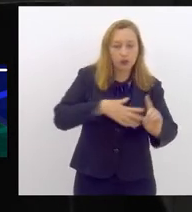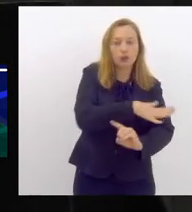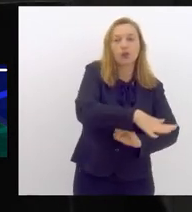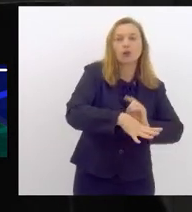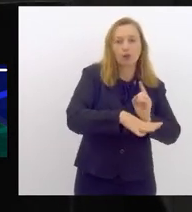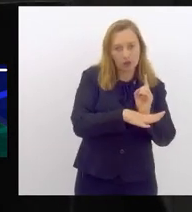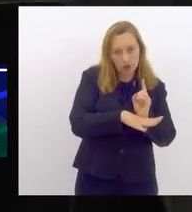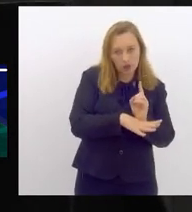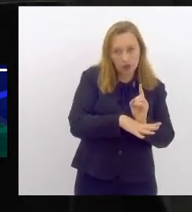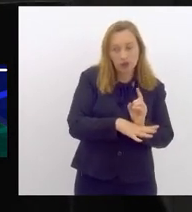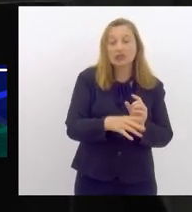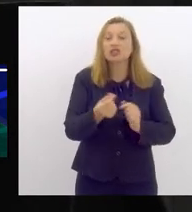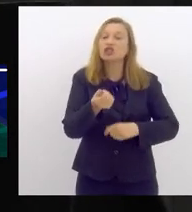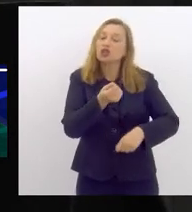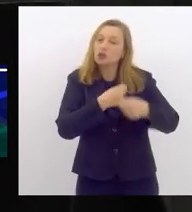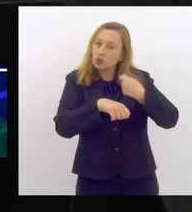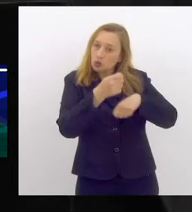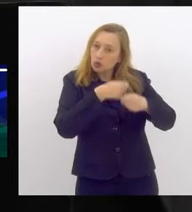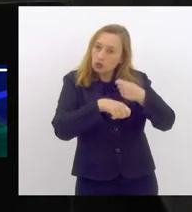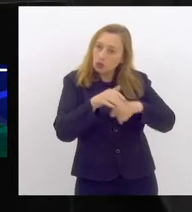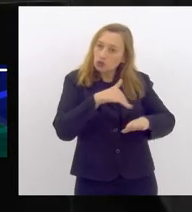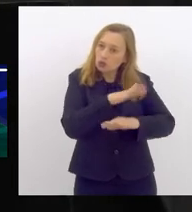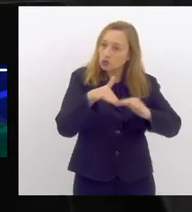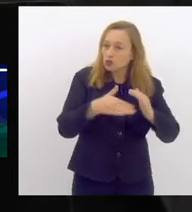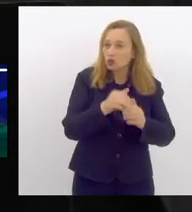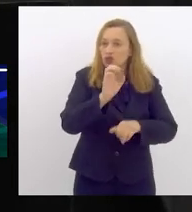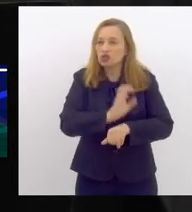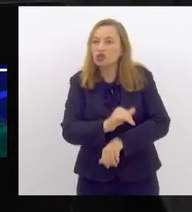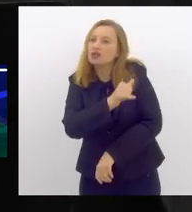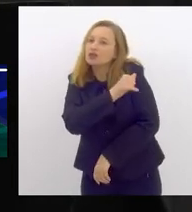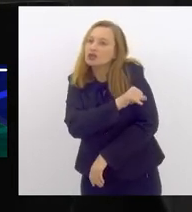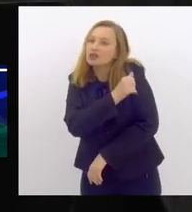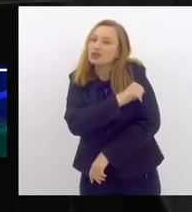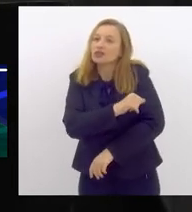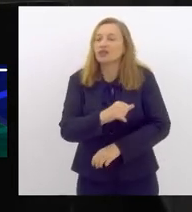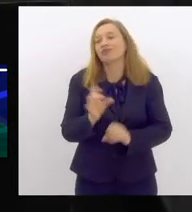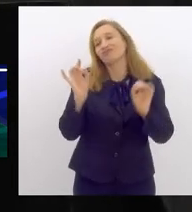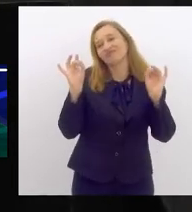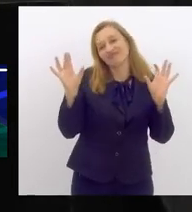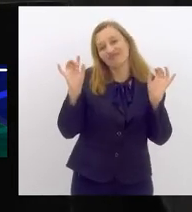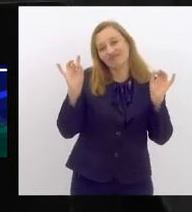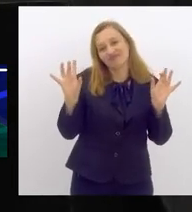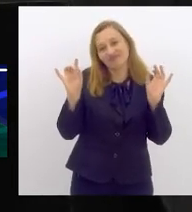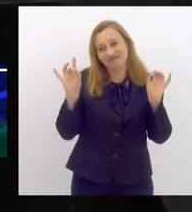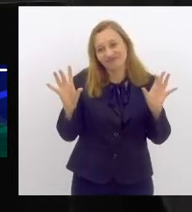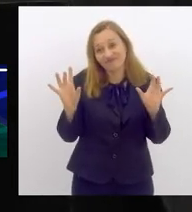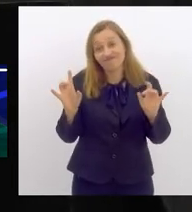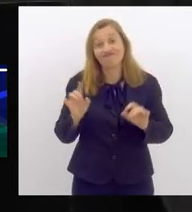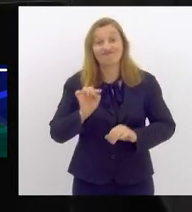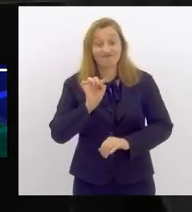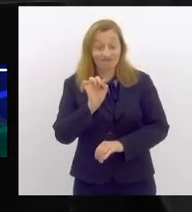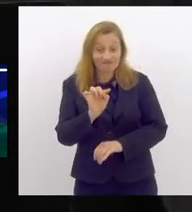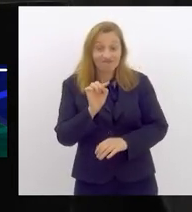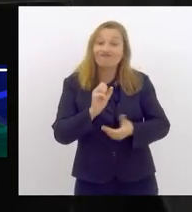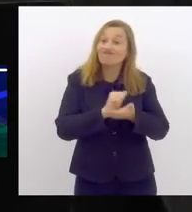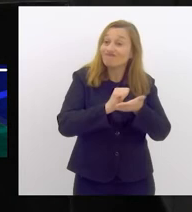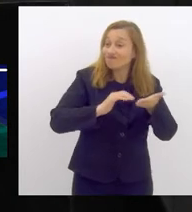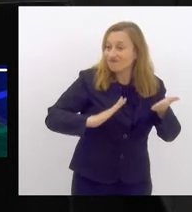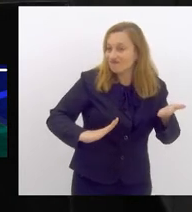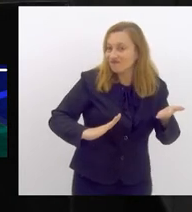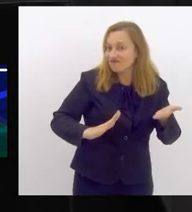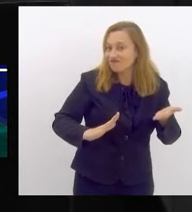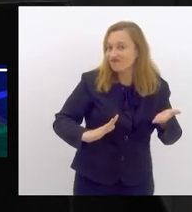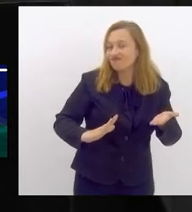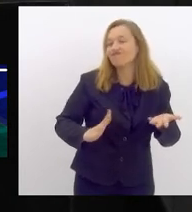e econômico de todo estado do Rio de Janeiro e especialmente naquelas atividades